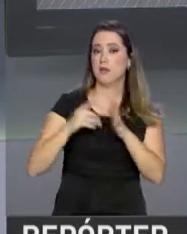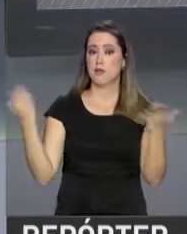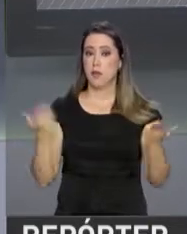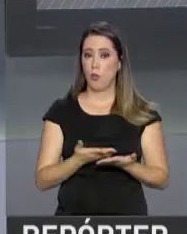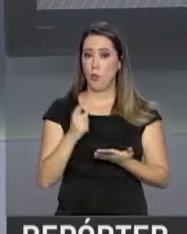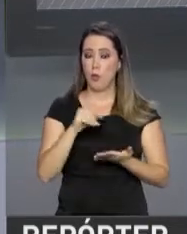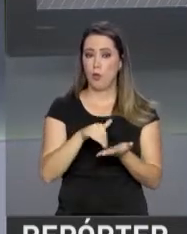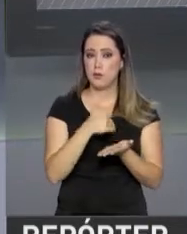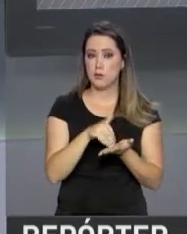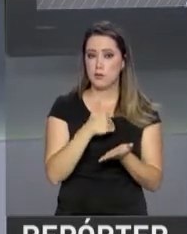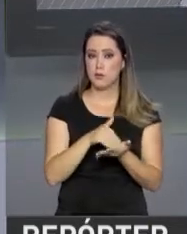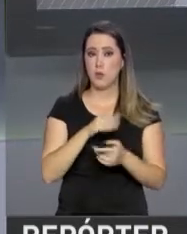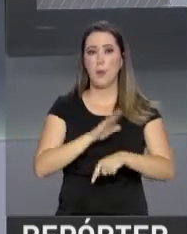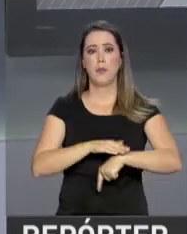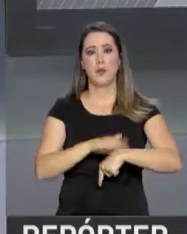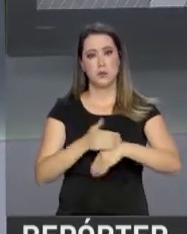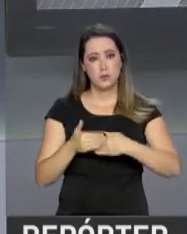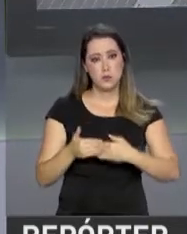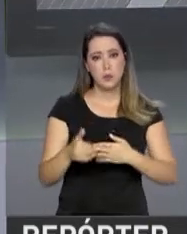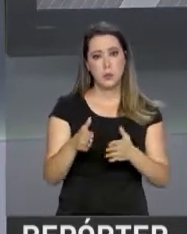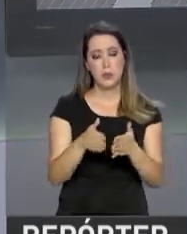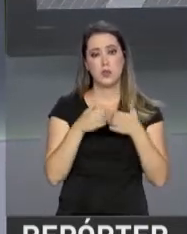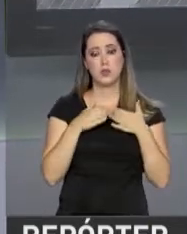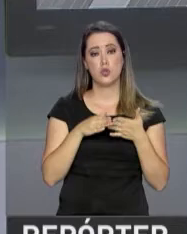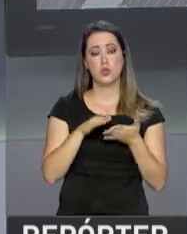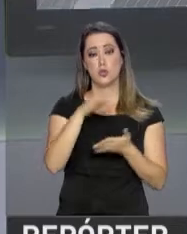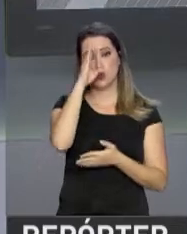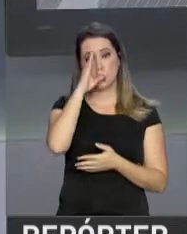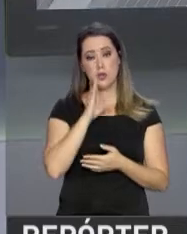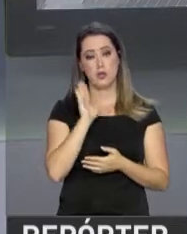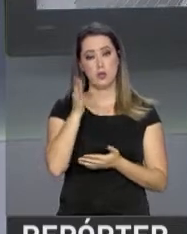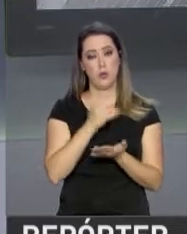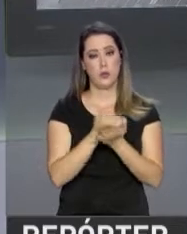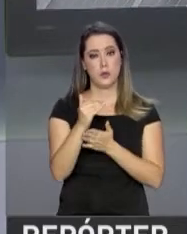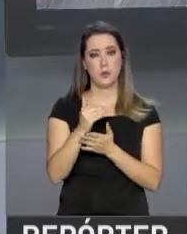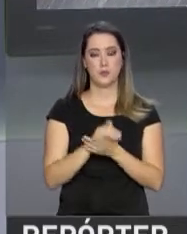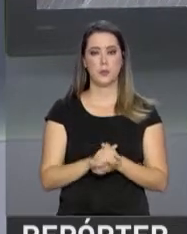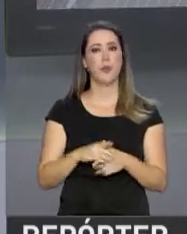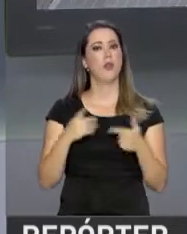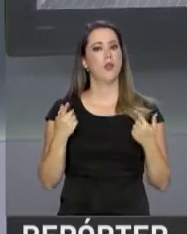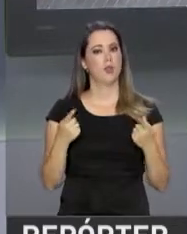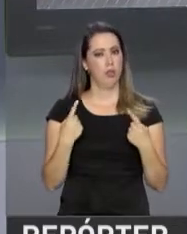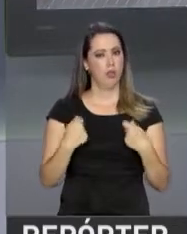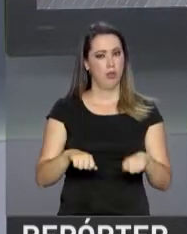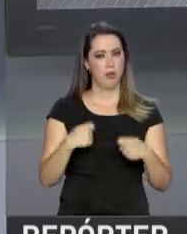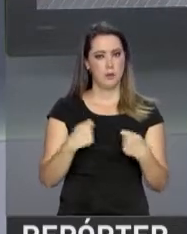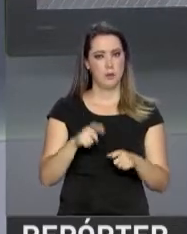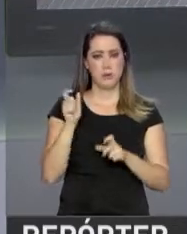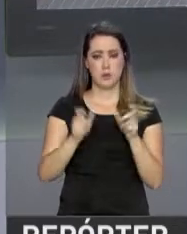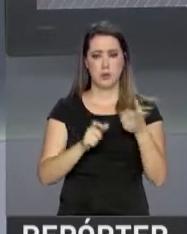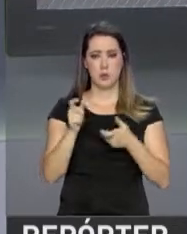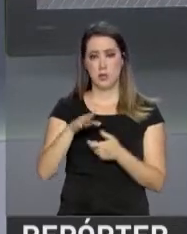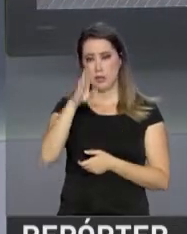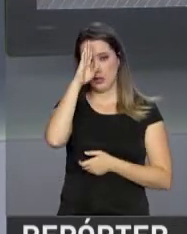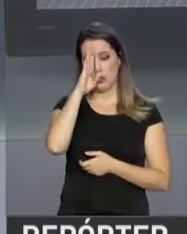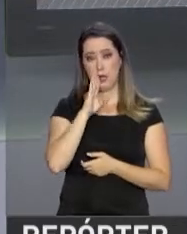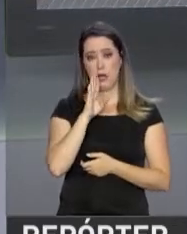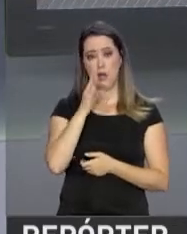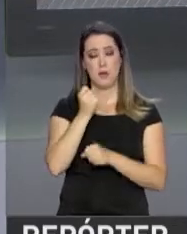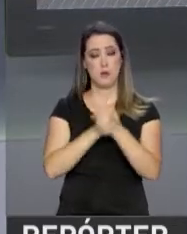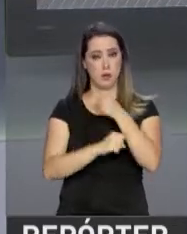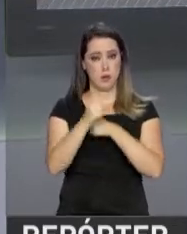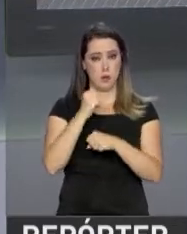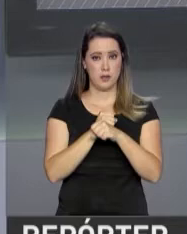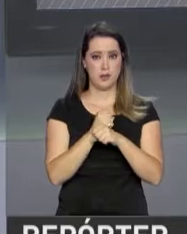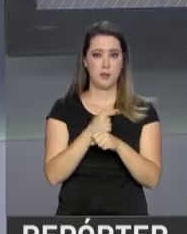período de inscrição e o prazo para esse pedido de isenção já começou além disso os candidatos que ganharam a gratuidade em